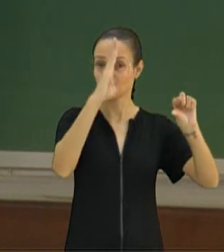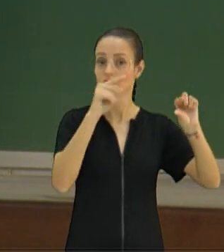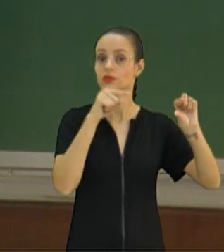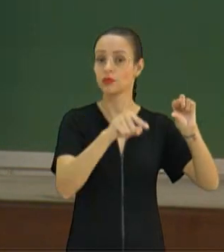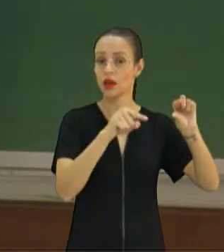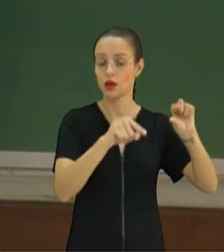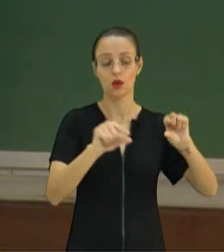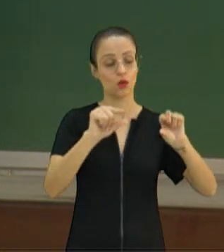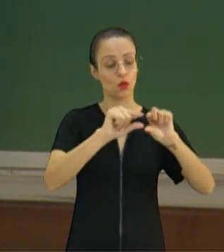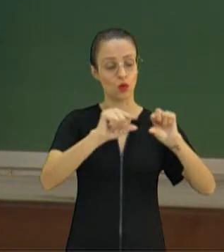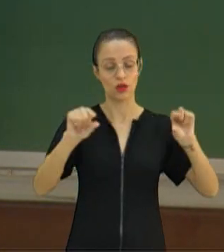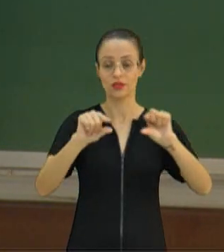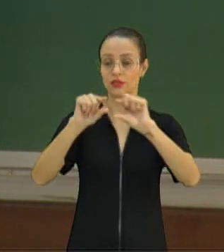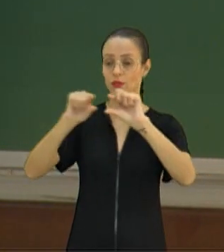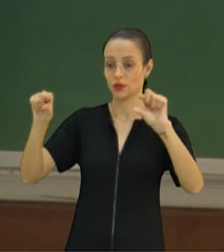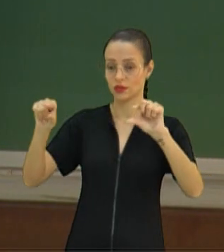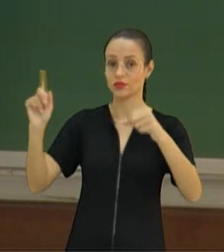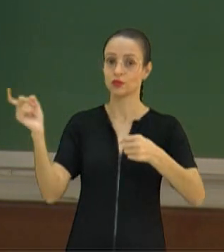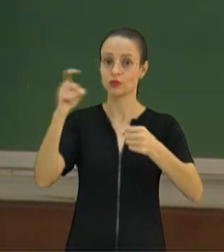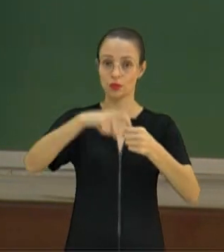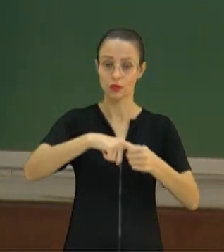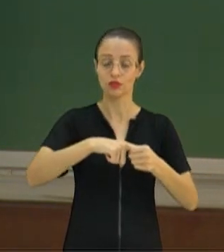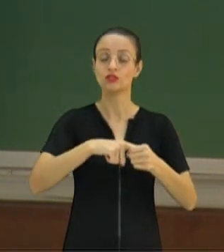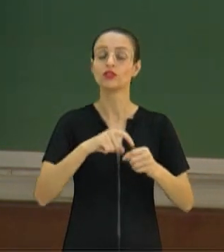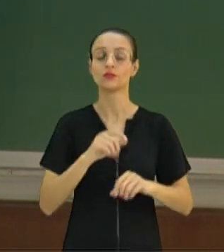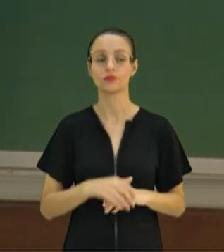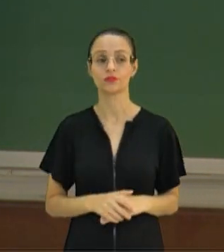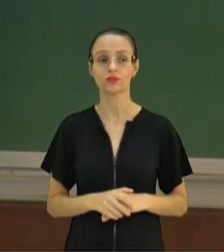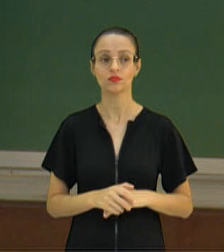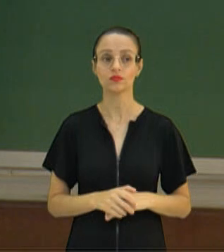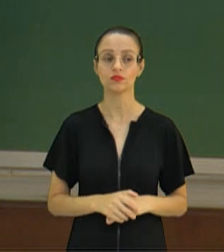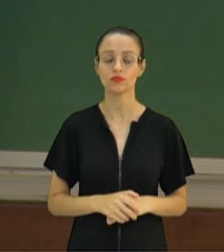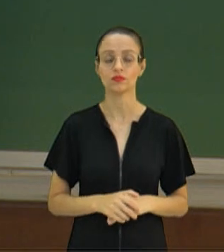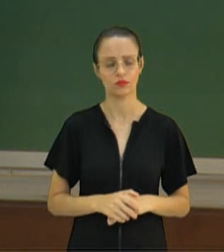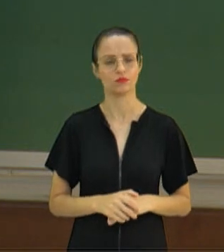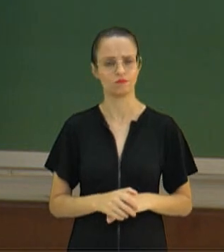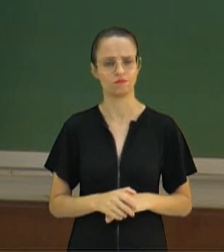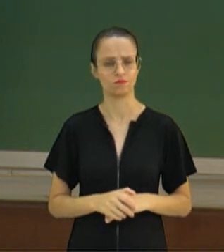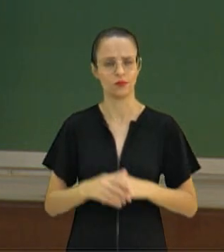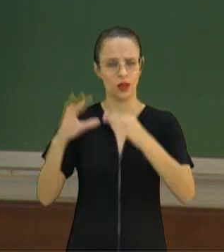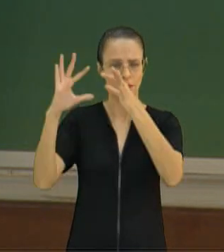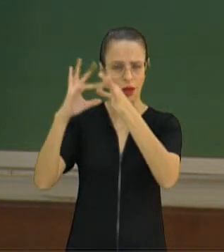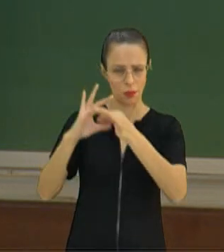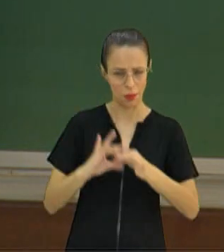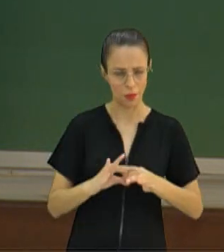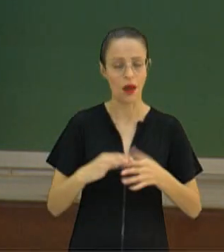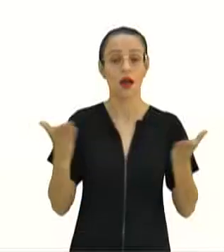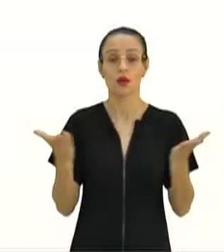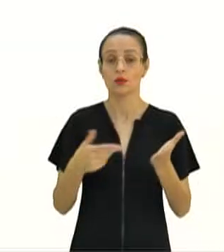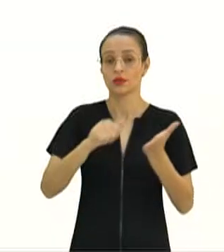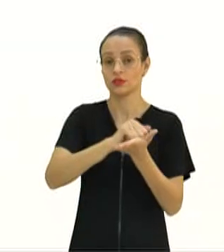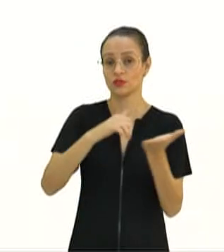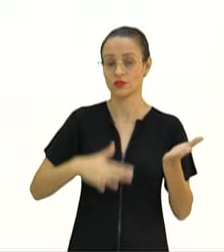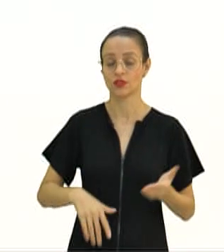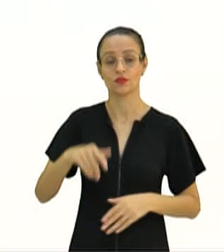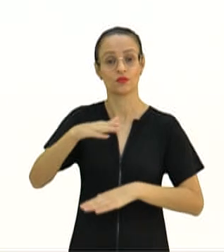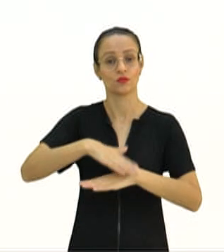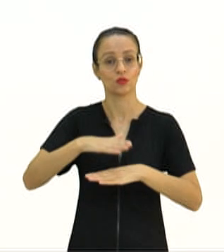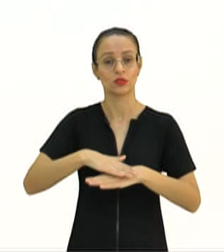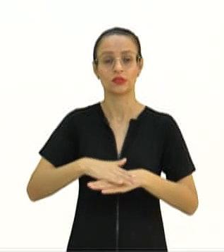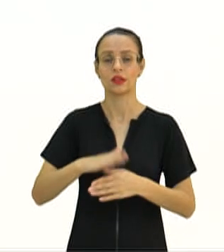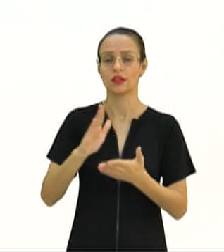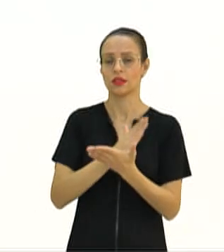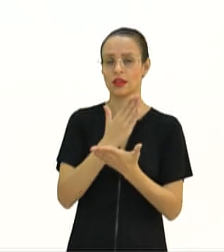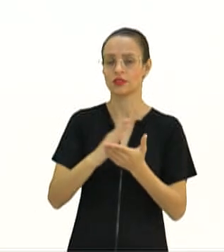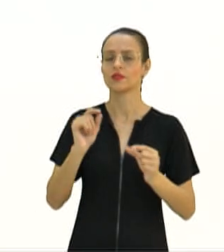oração subjetiva. Com base nesses conceitos, temos um exercício. Classifique sintaticamente